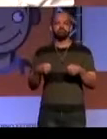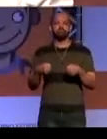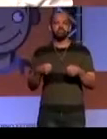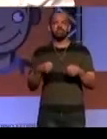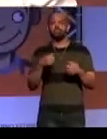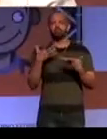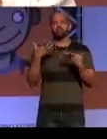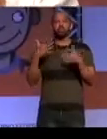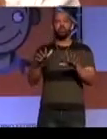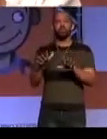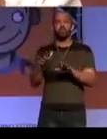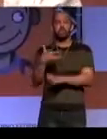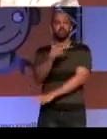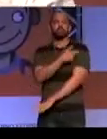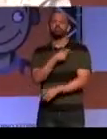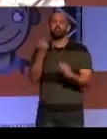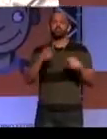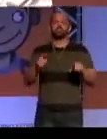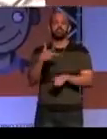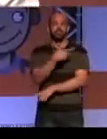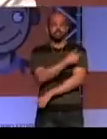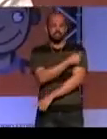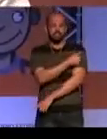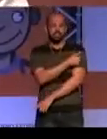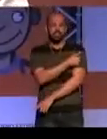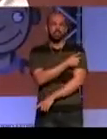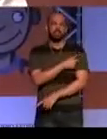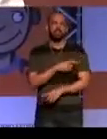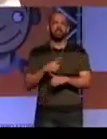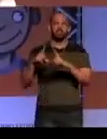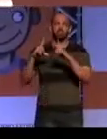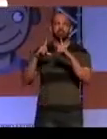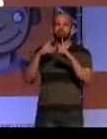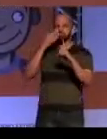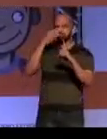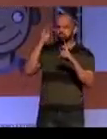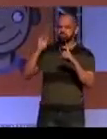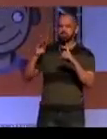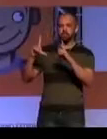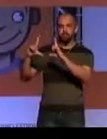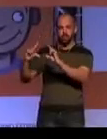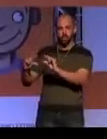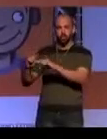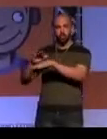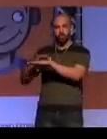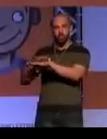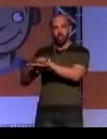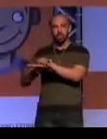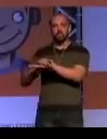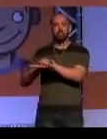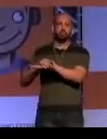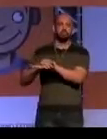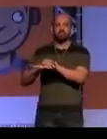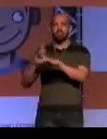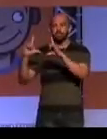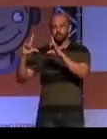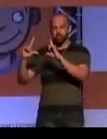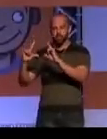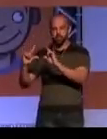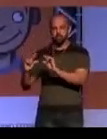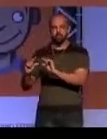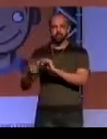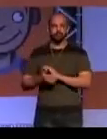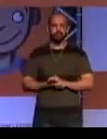a não necessidade de vacinar. A memória da doença e epidemia está muito diluída e